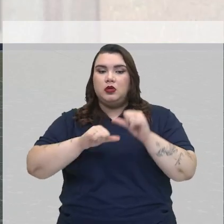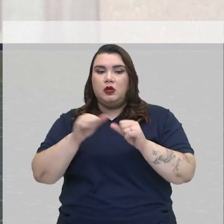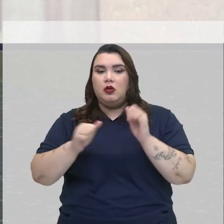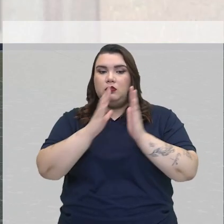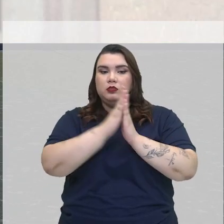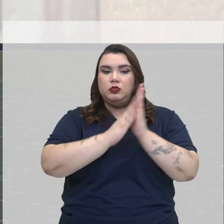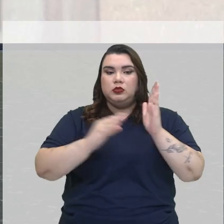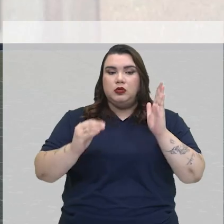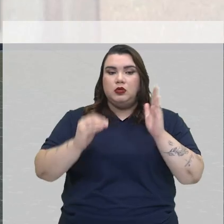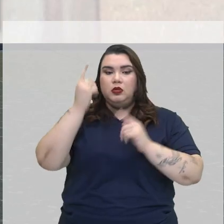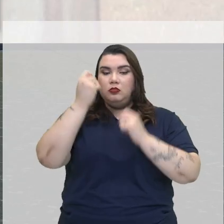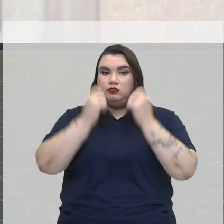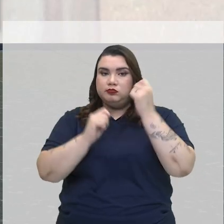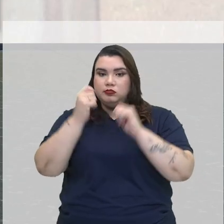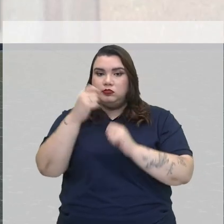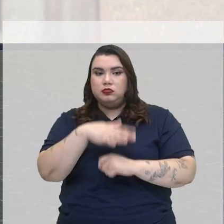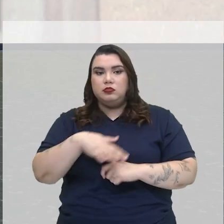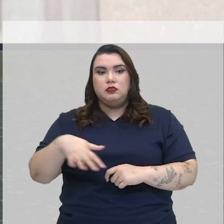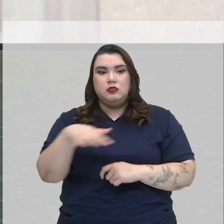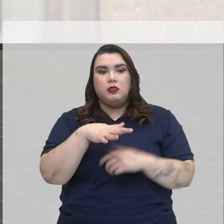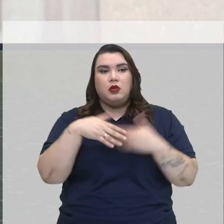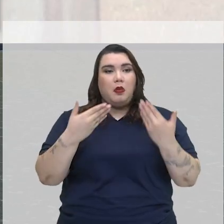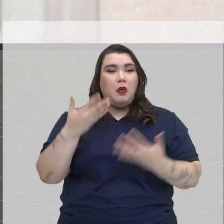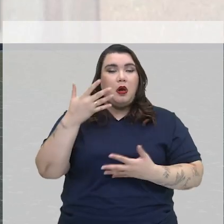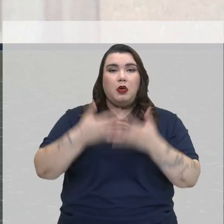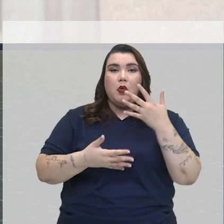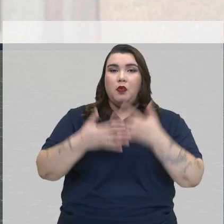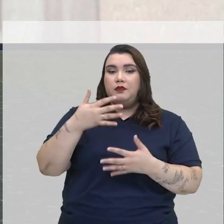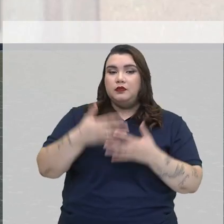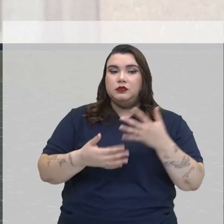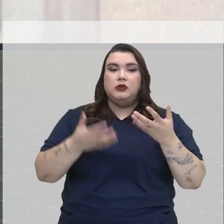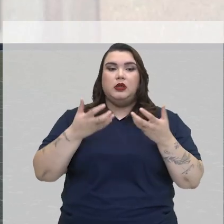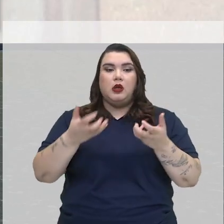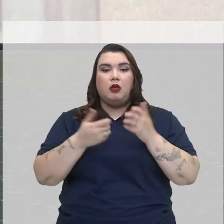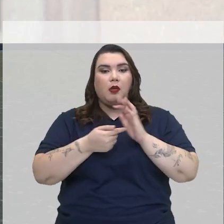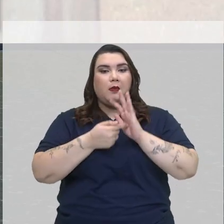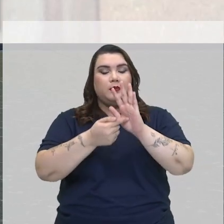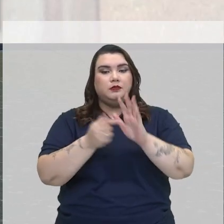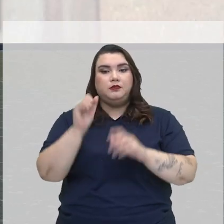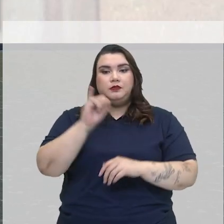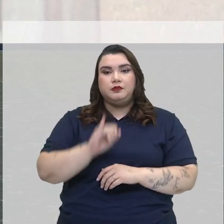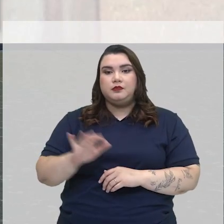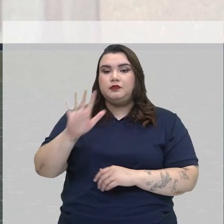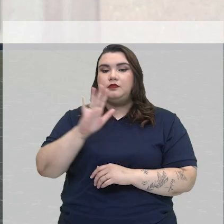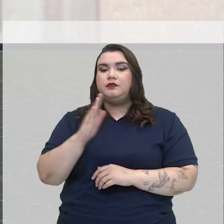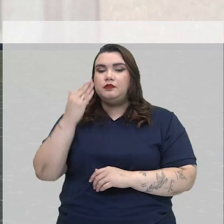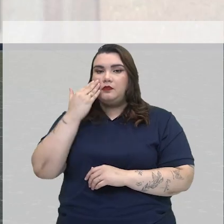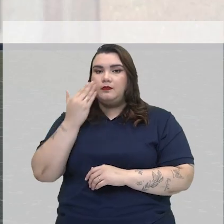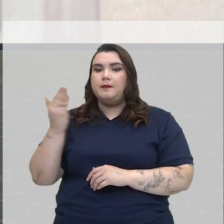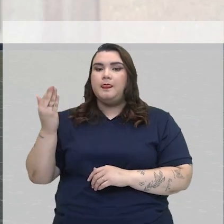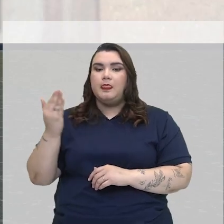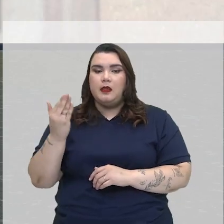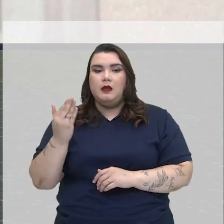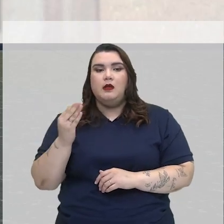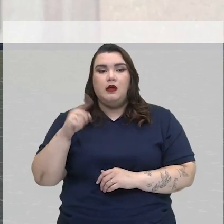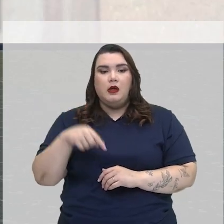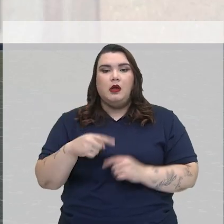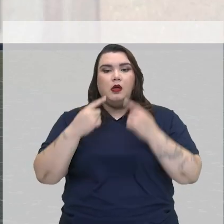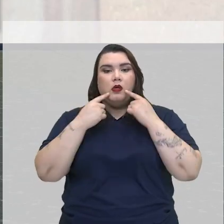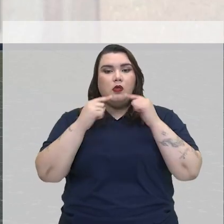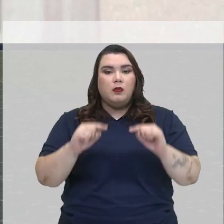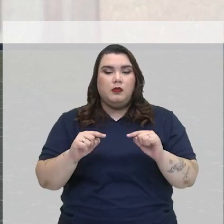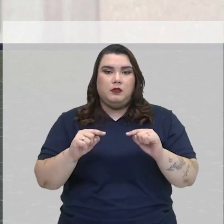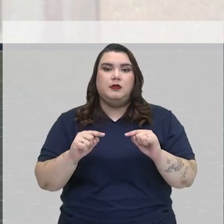estavam envoltos numa transformação para um modelo de industrialização. Então, estava tudo muito confuso. Eles queriam trazer essa imagem do